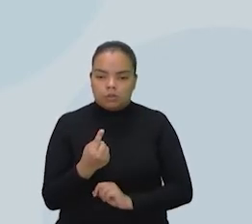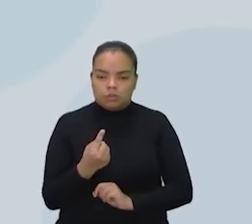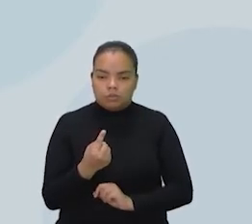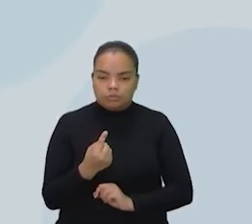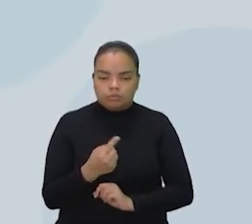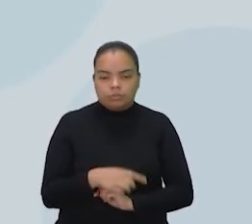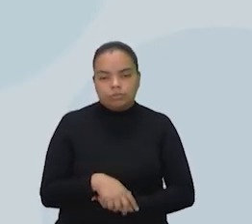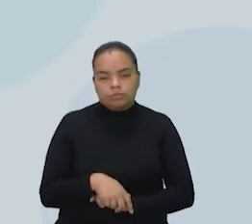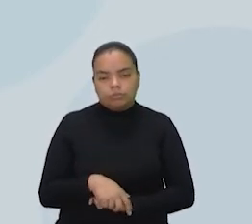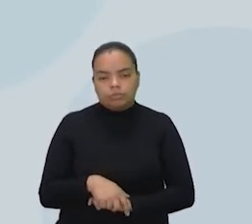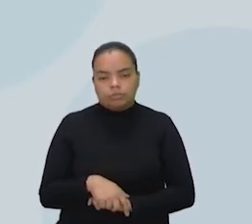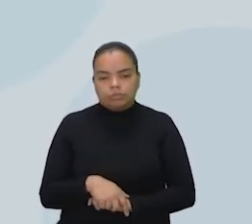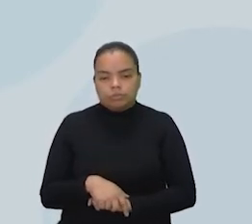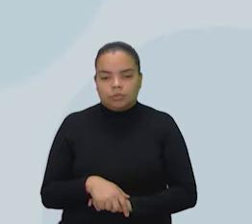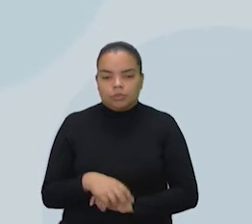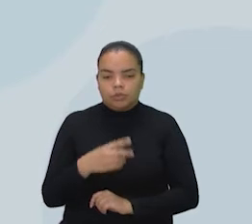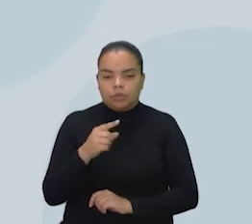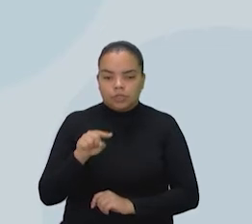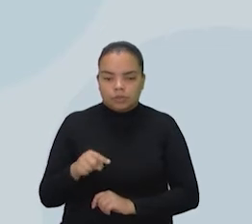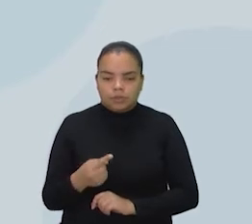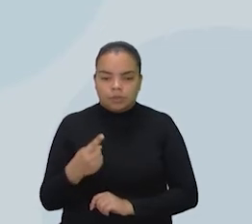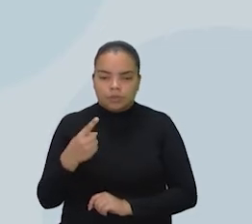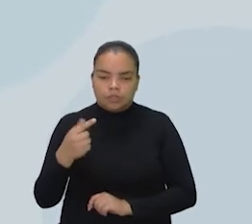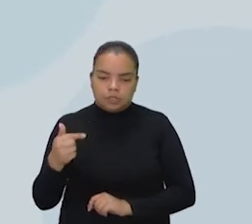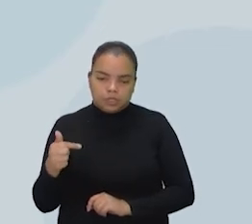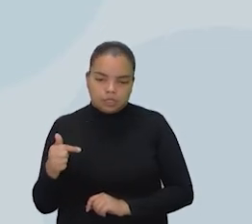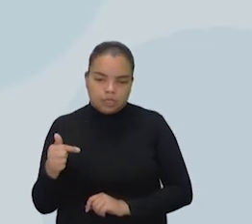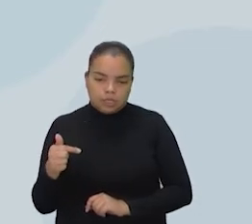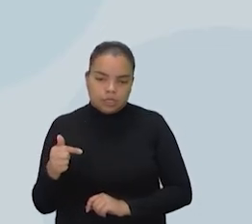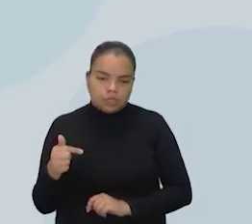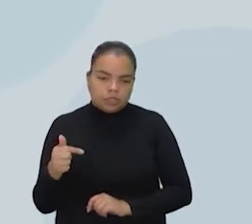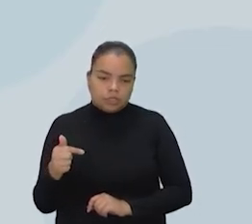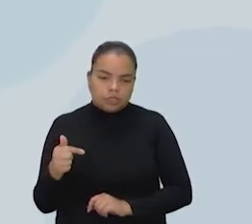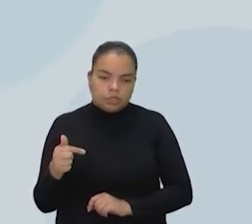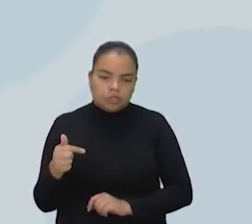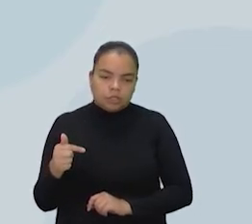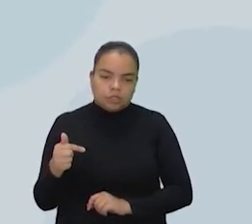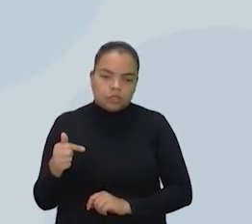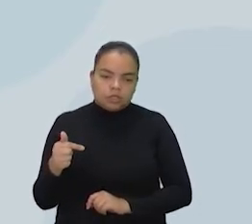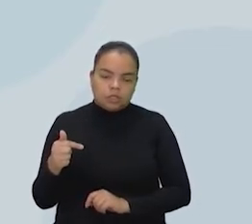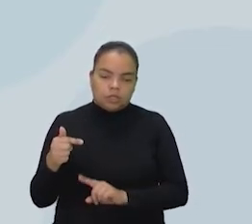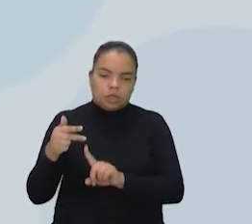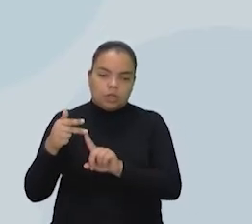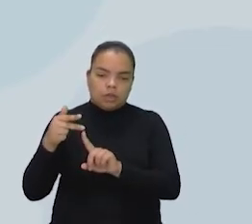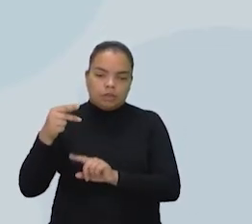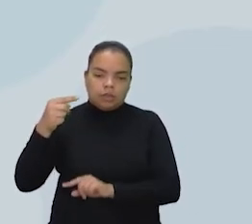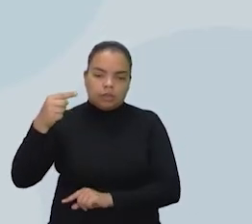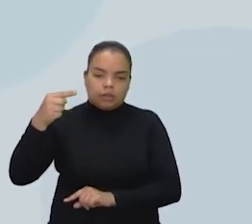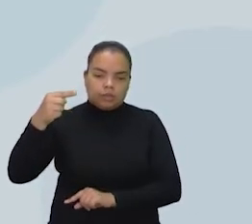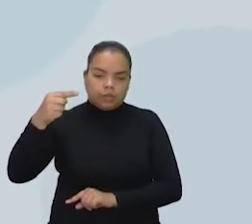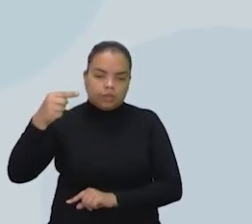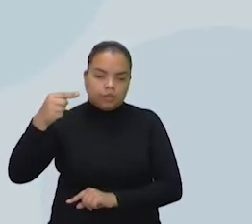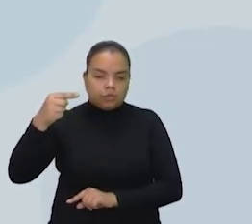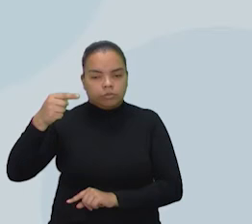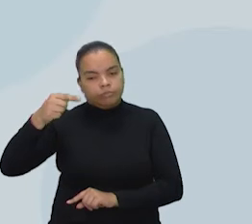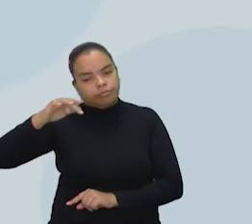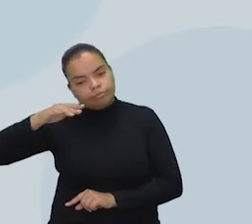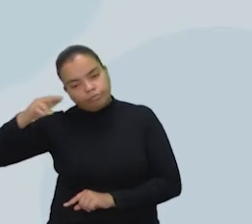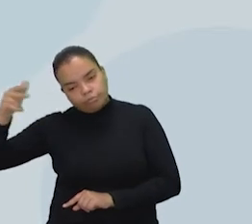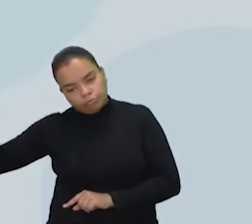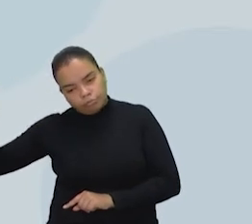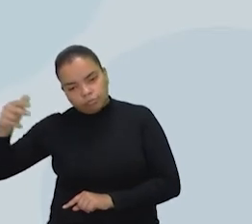coisa? Então, vai ficar assim, 2, acho que 17, alguma coisa, elevado a menos alguma coisa. Então, como o